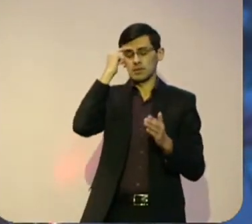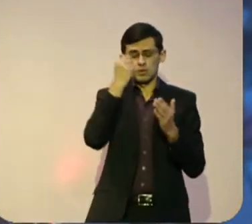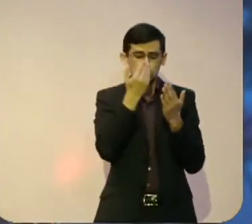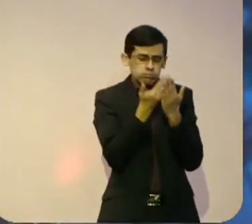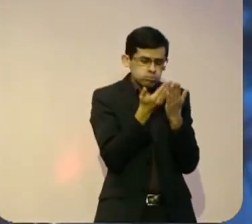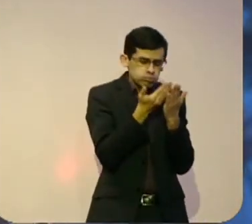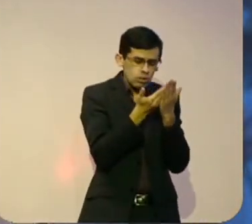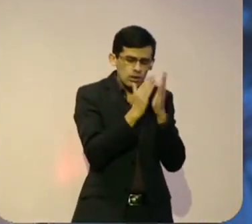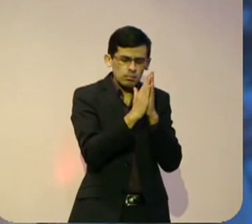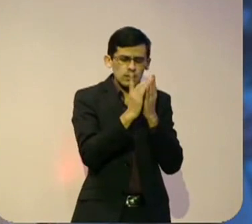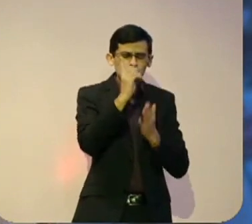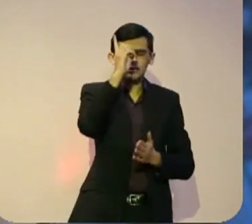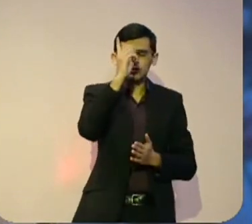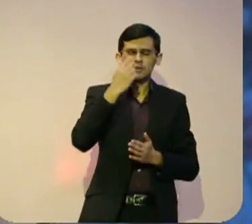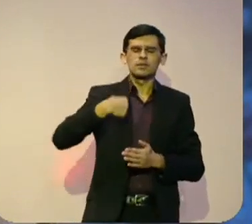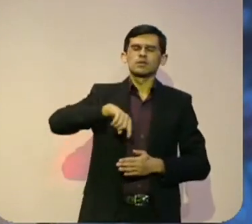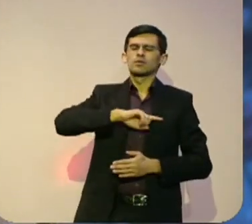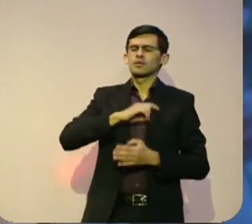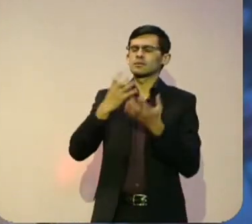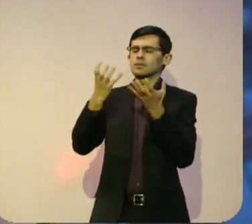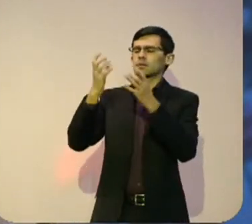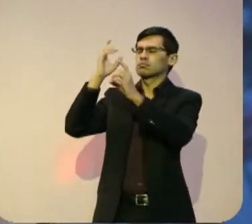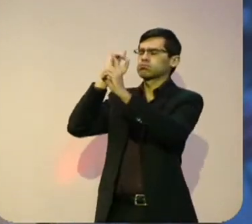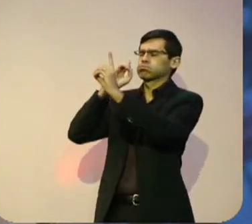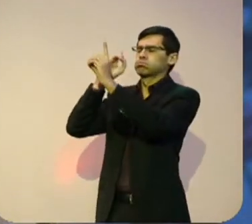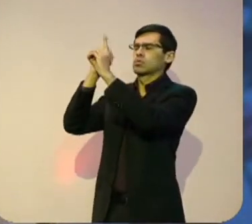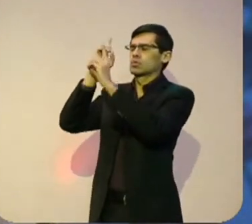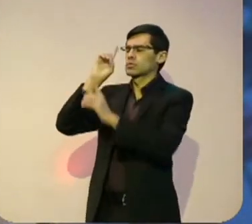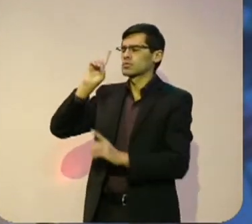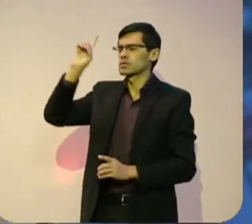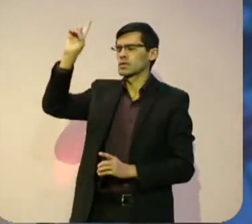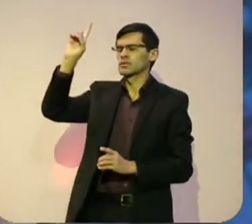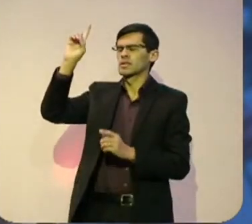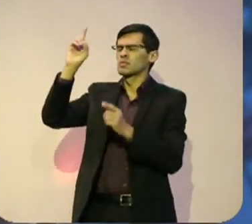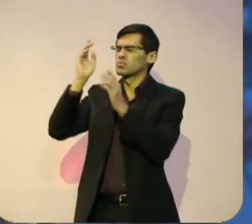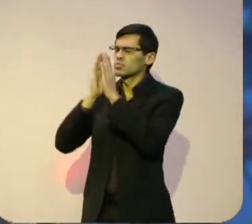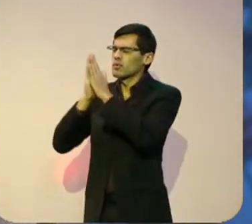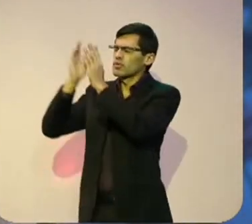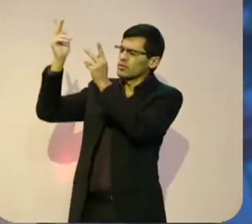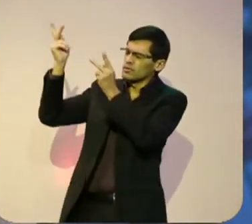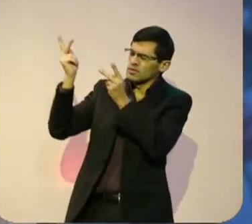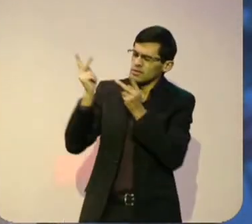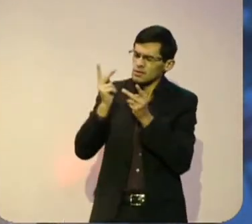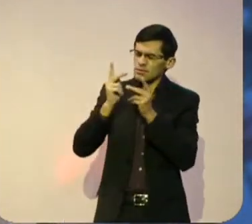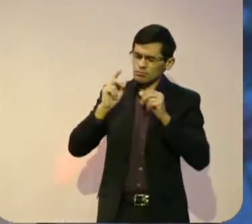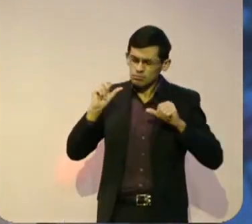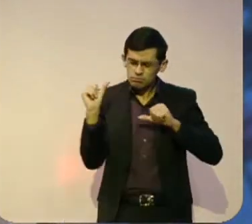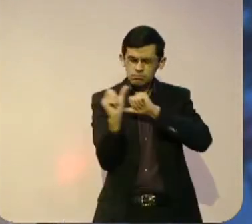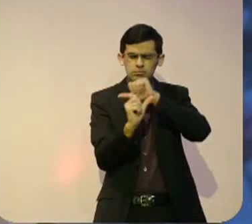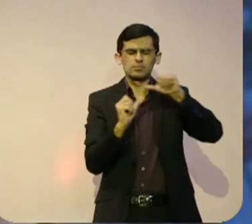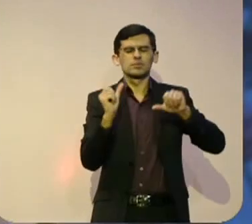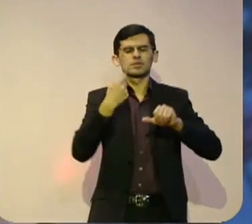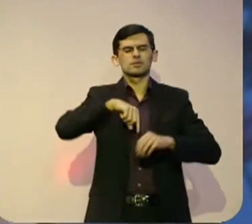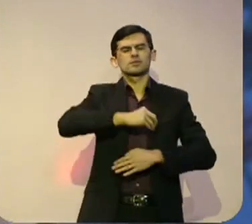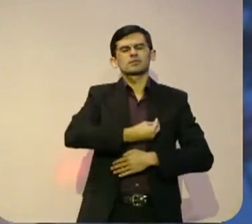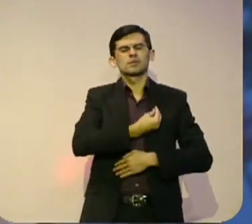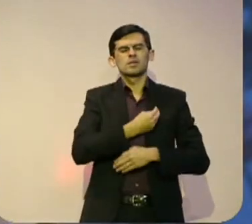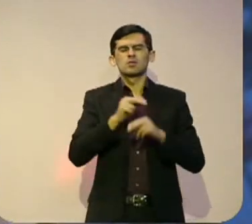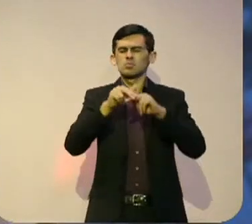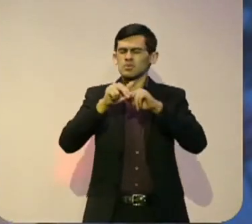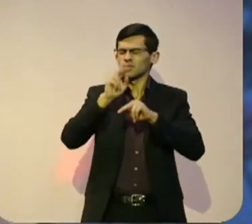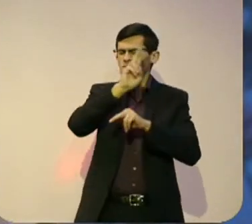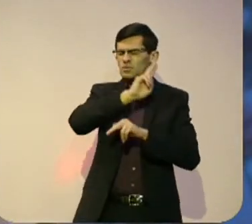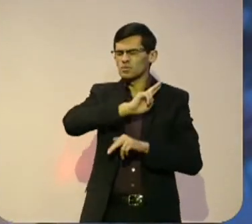Tua palavra. Nós queremos ter um encontro contigo, queremos ser visitados, transformados. Por isso, em nome